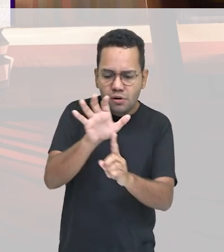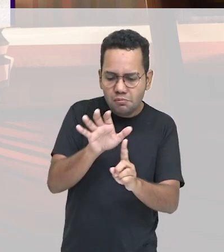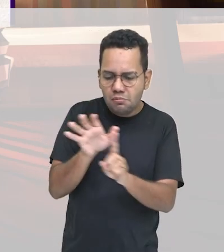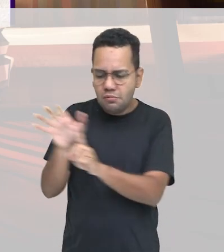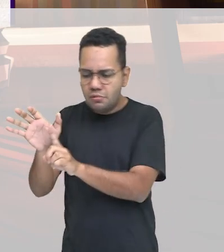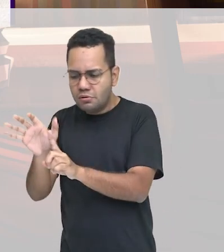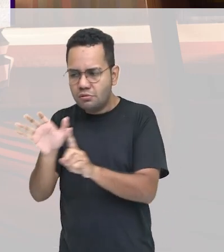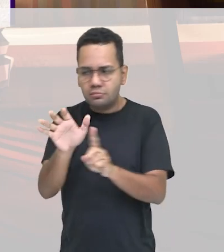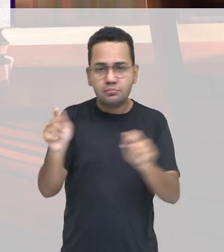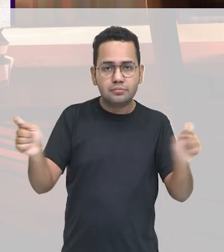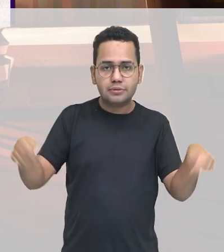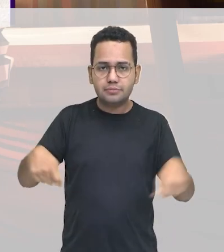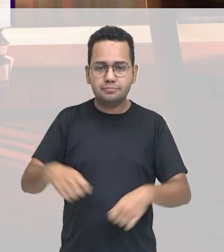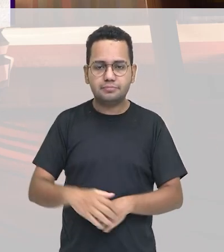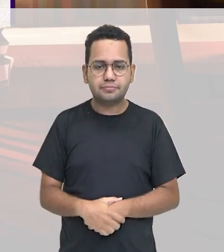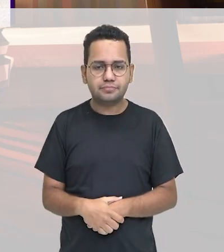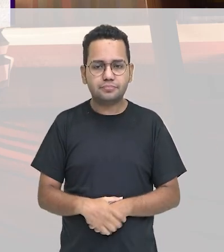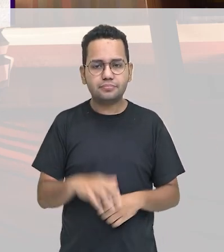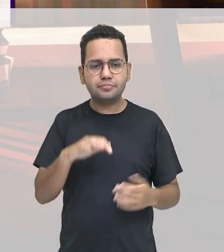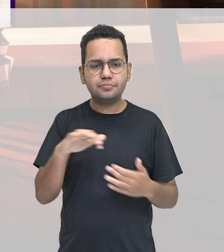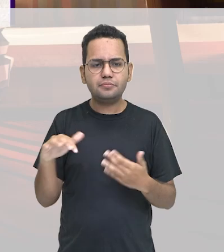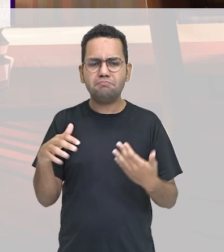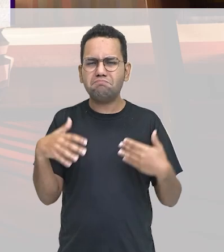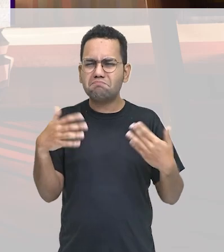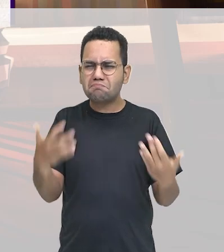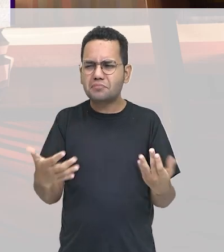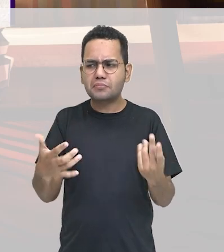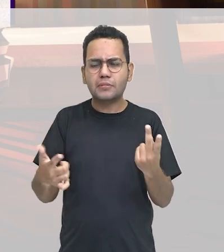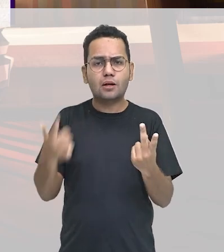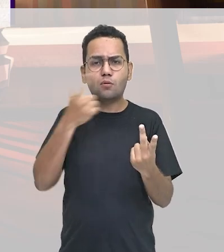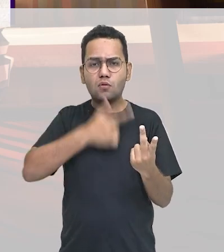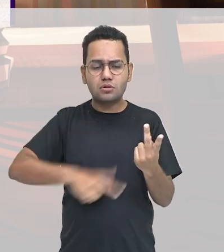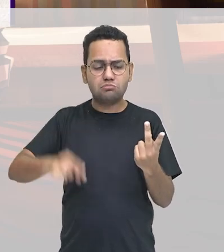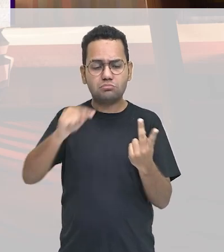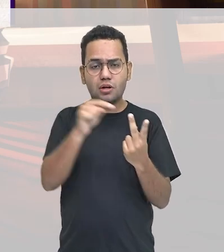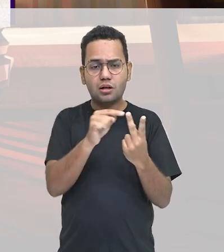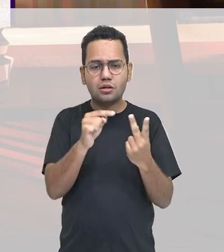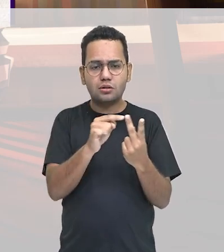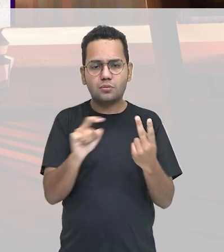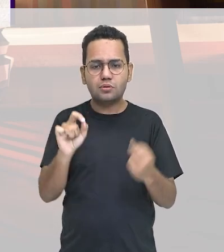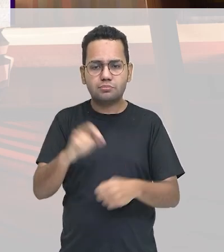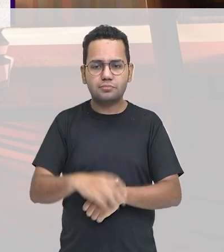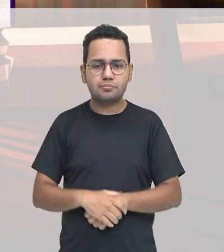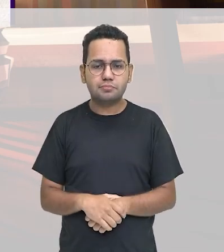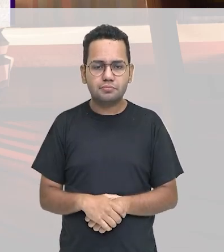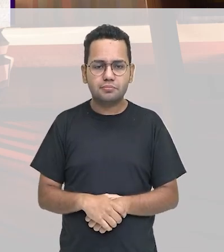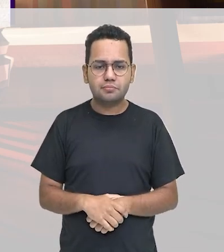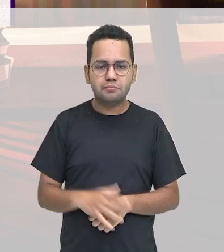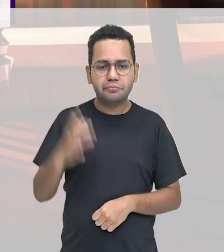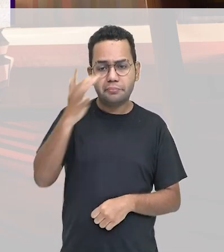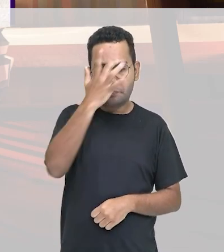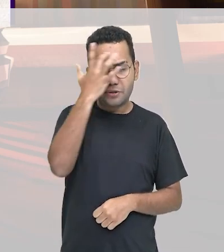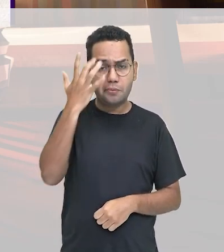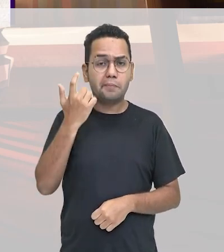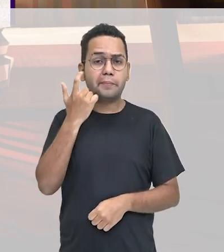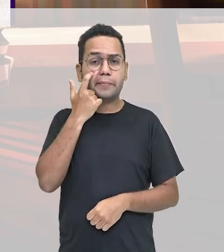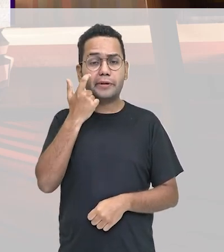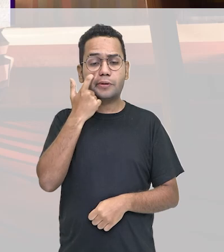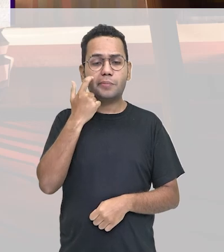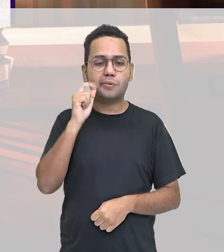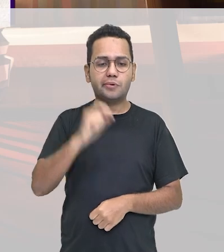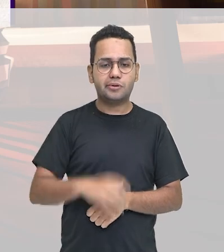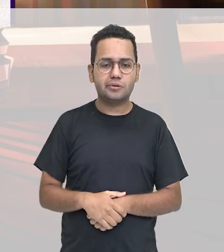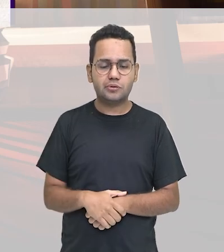às outras. E para ter uma imaginação sociológica, uma pessoa deve ser capaz de se afastar